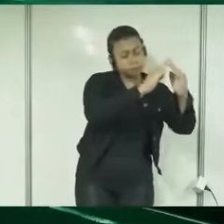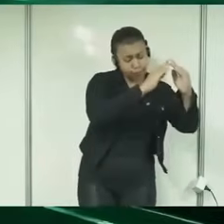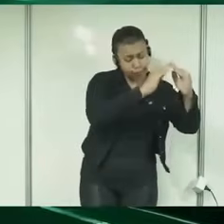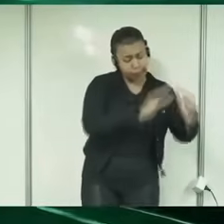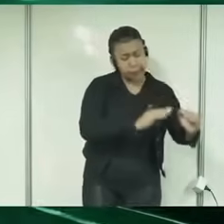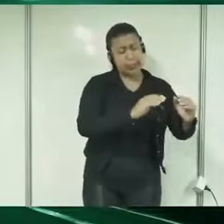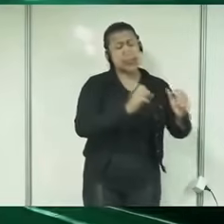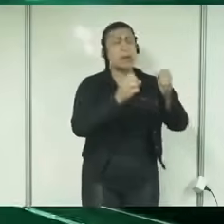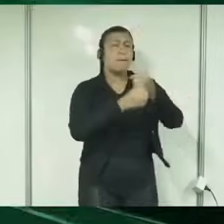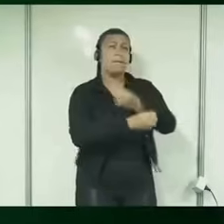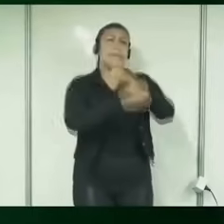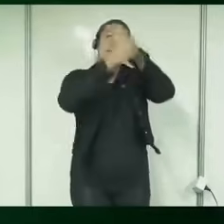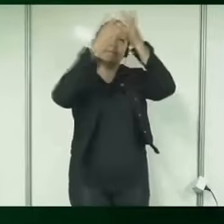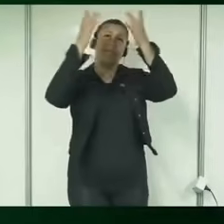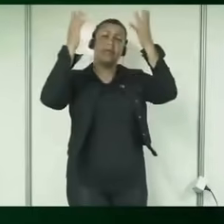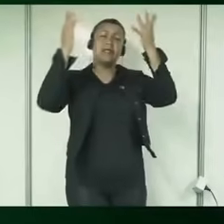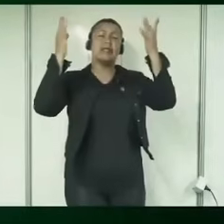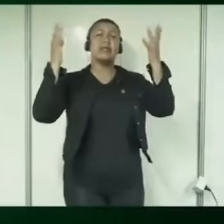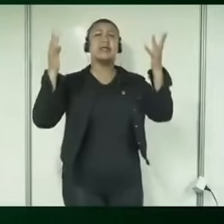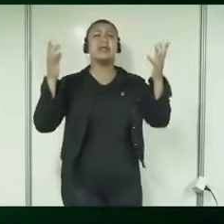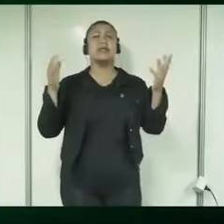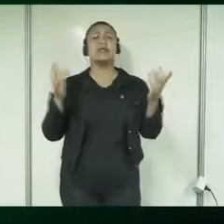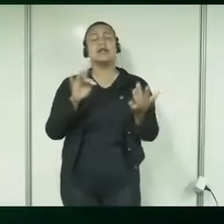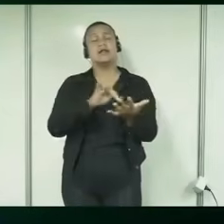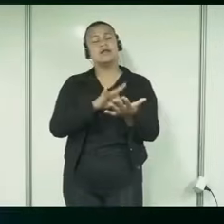brilha mais toda vez que te vê.